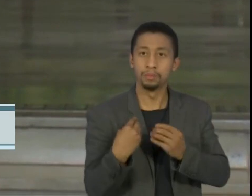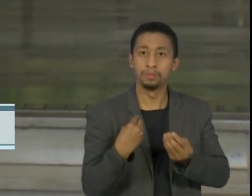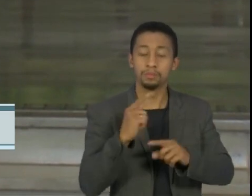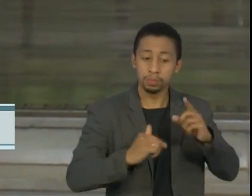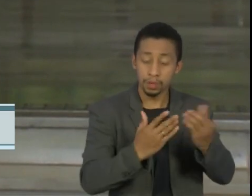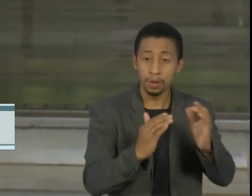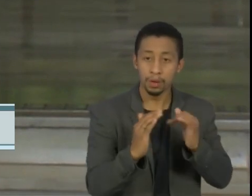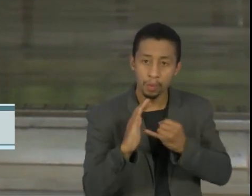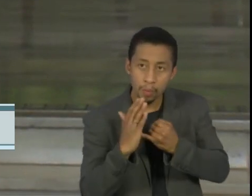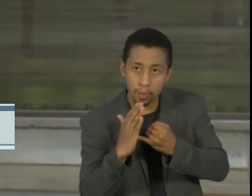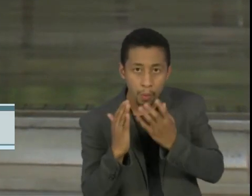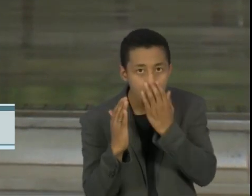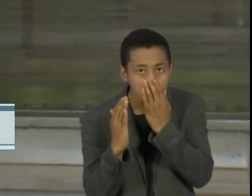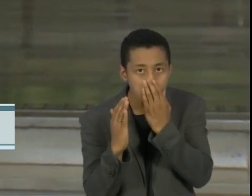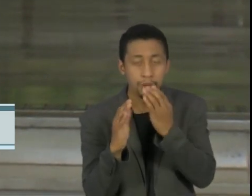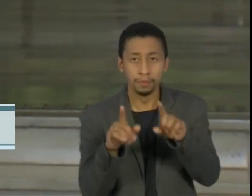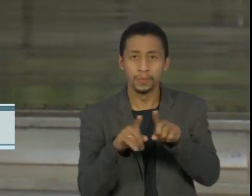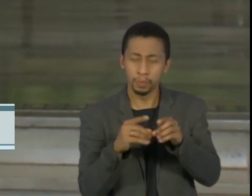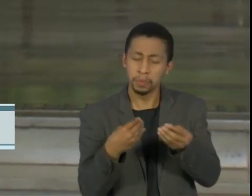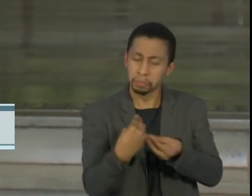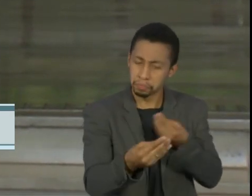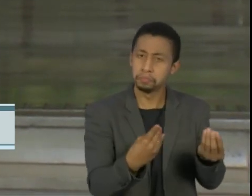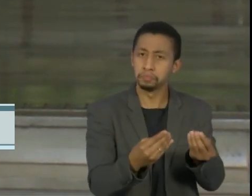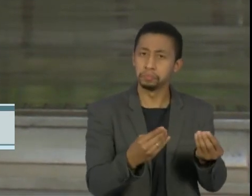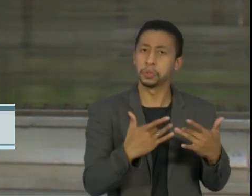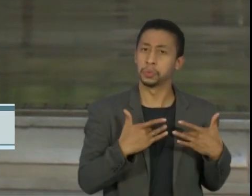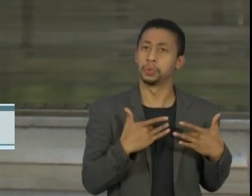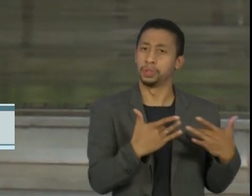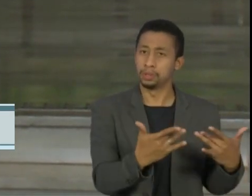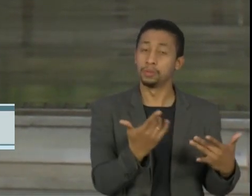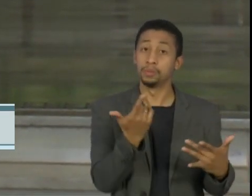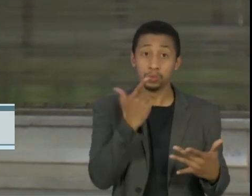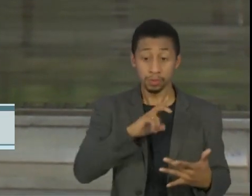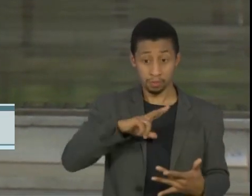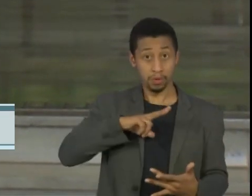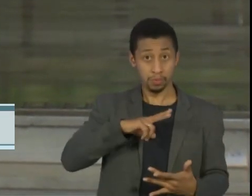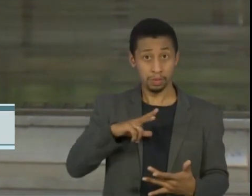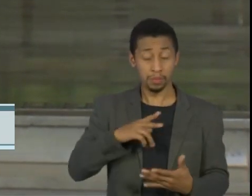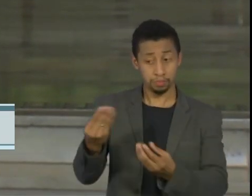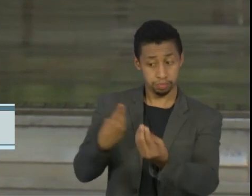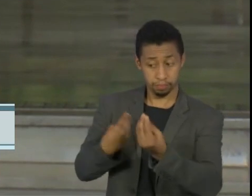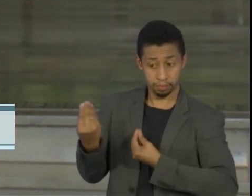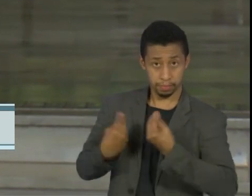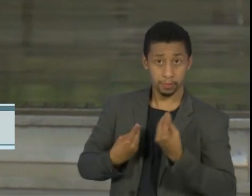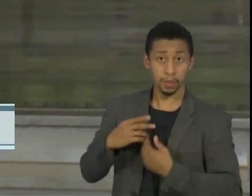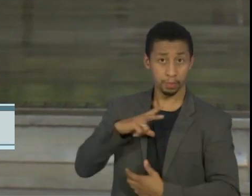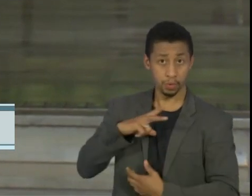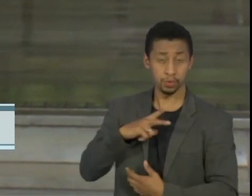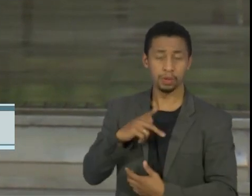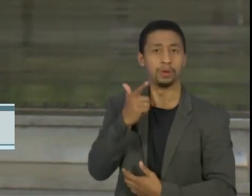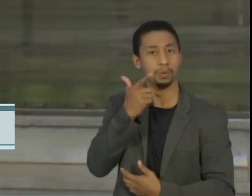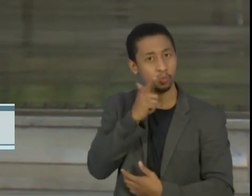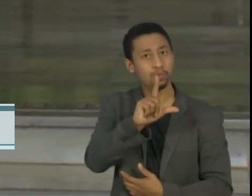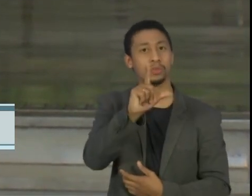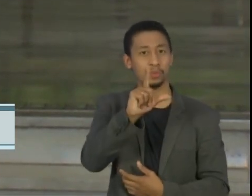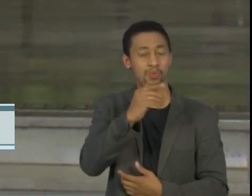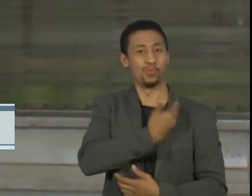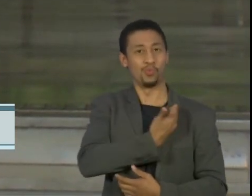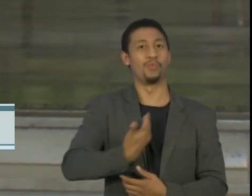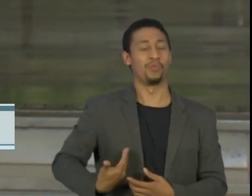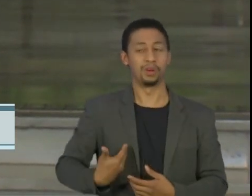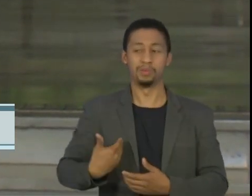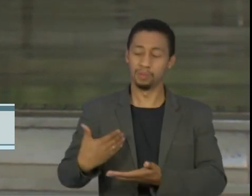e monitores que também foram obtidos por doação ao setor privado. Isso é um ganho efetivo que o governo obteve ao